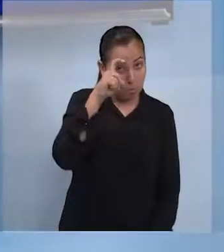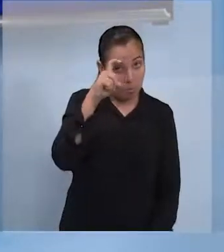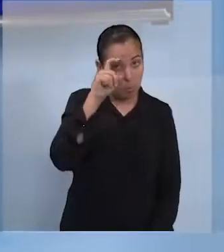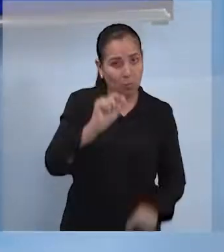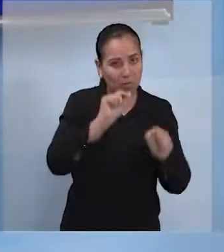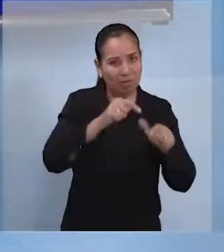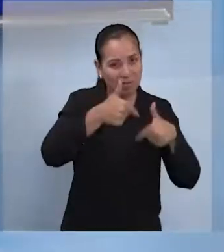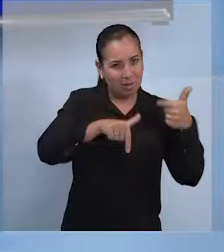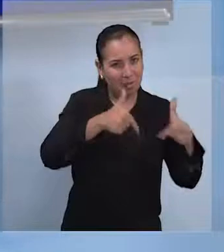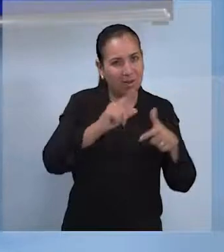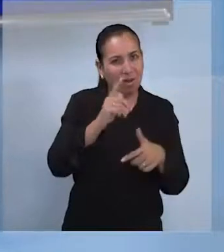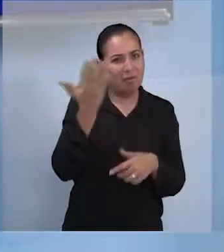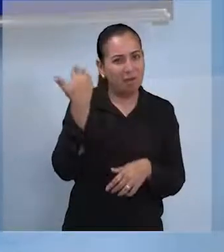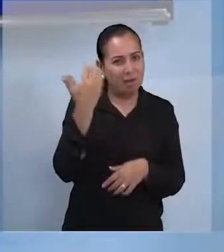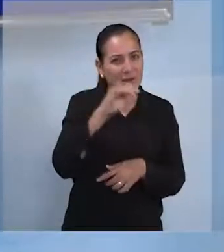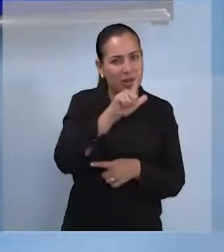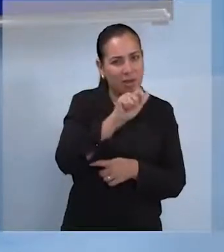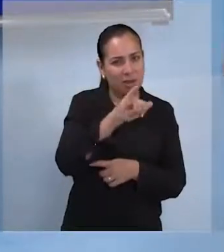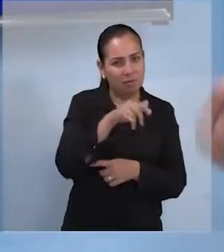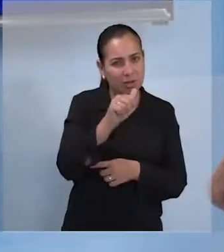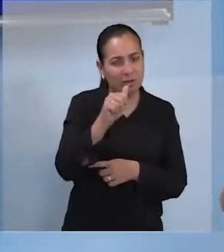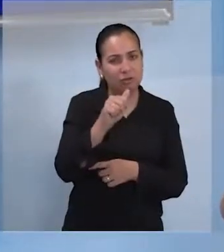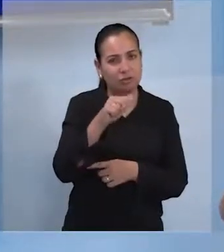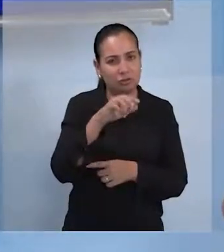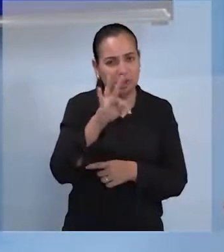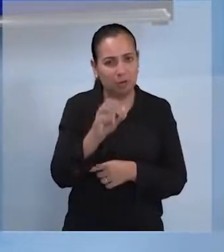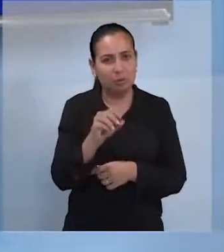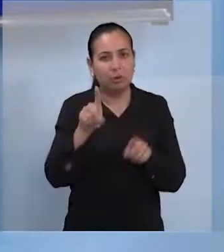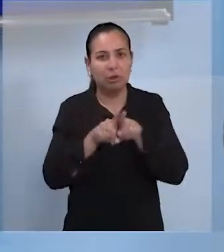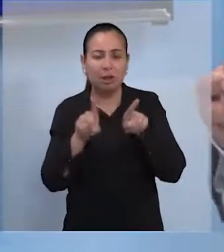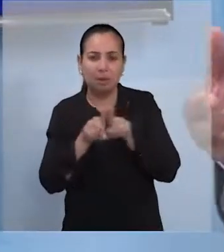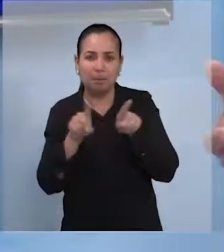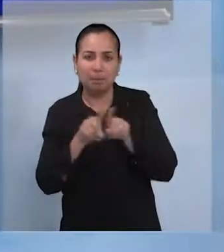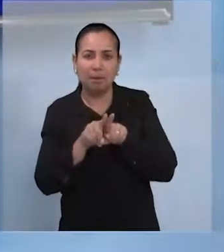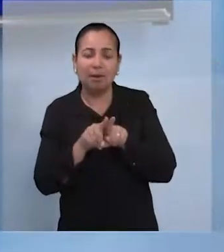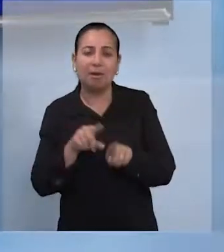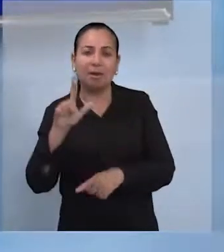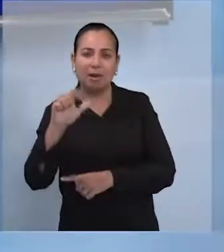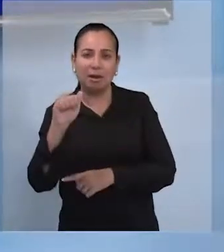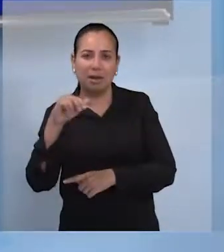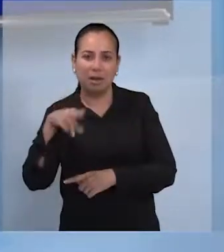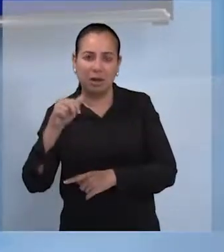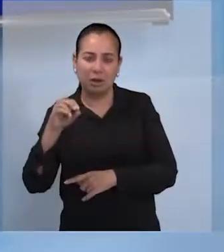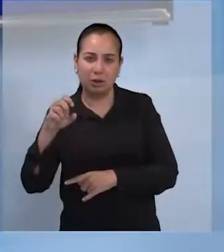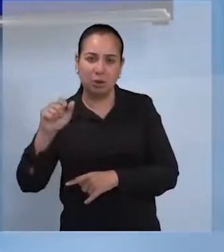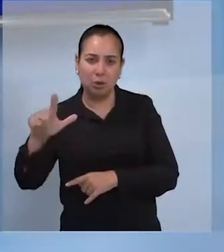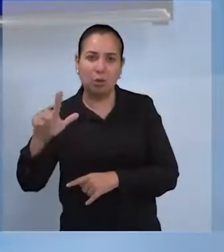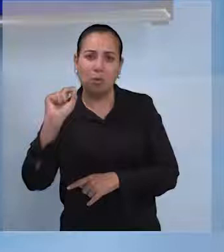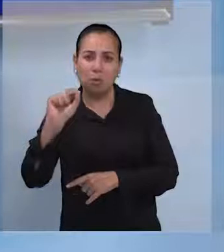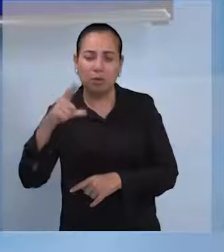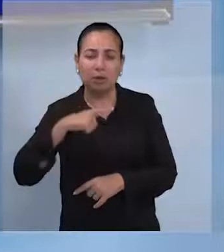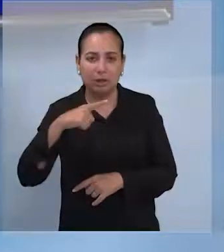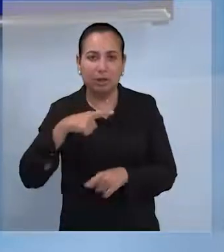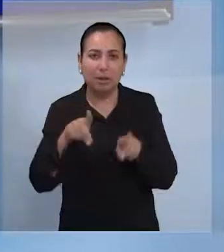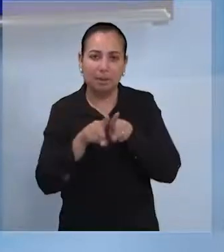Jato, e o procurador Delton Dallagnol e outros, como o próprio ministro Fux,